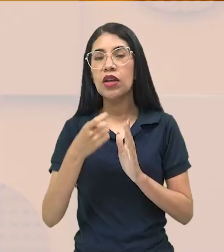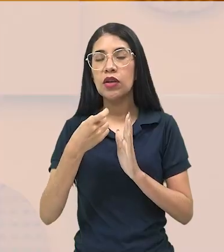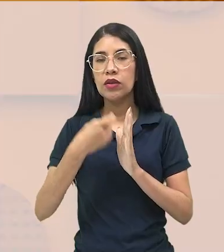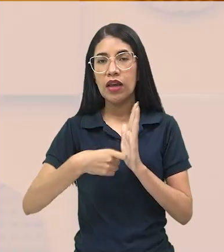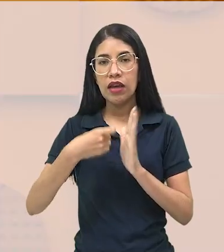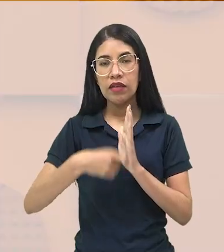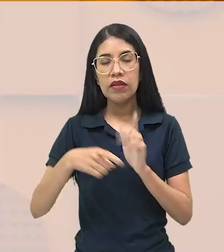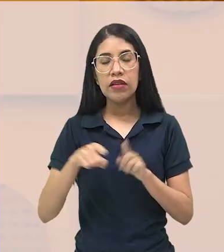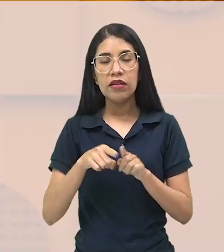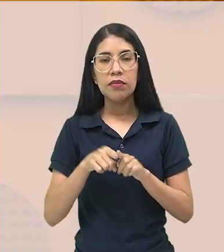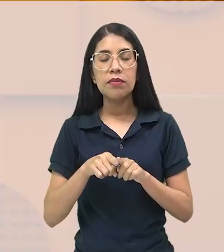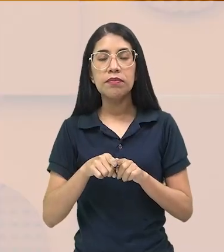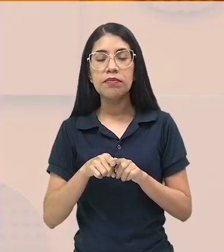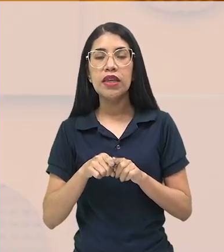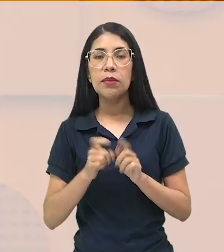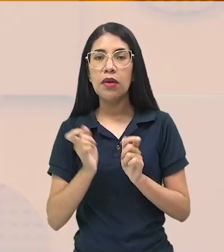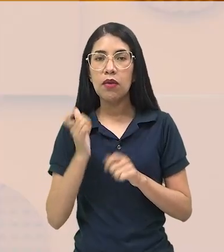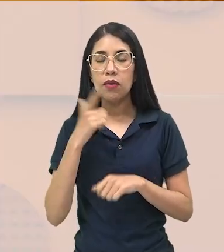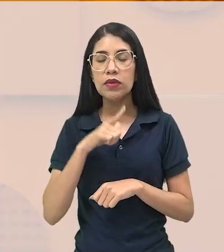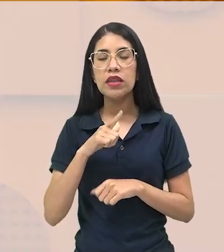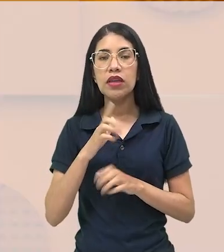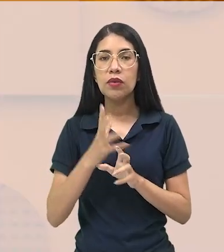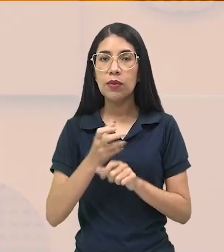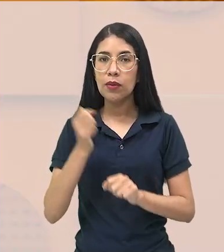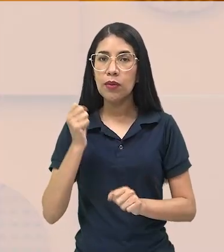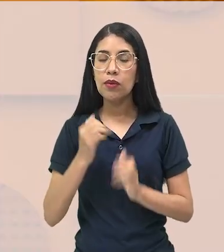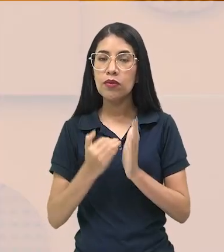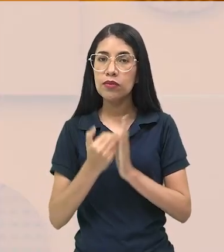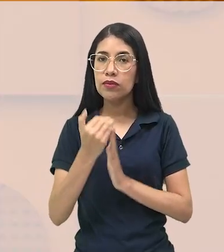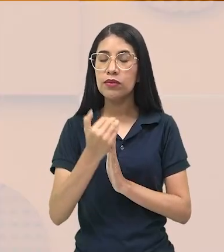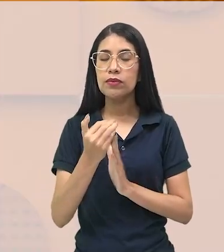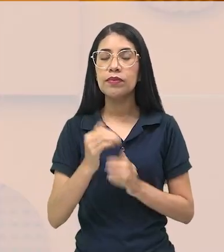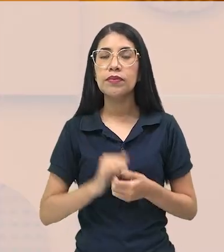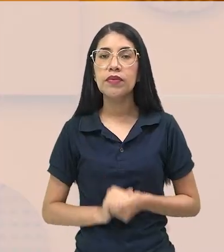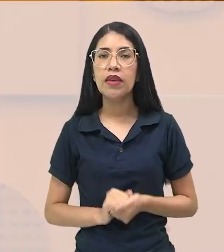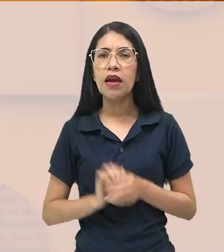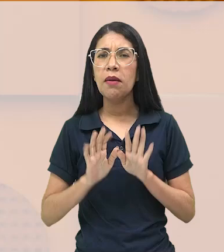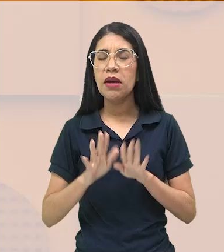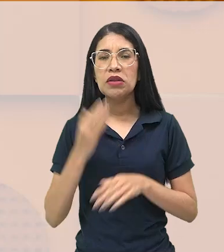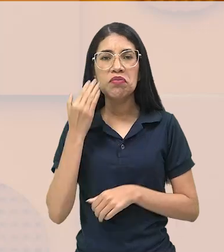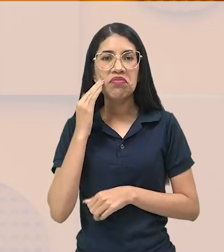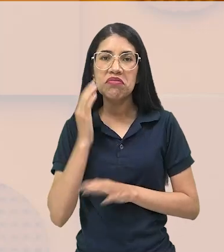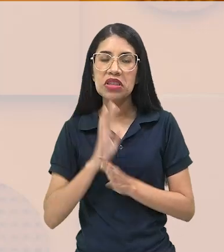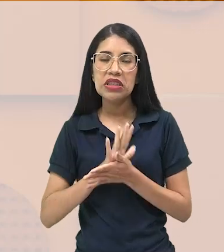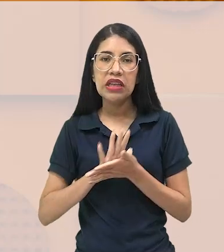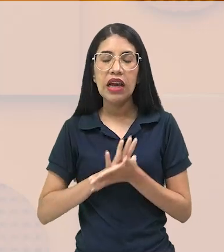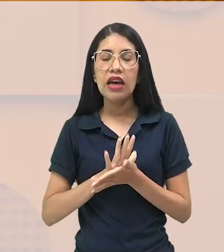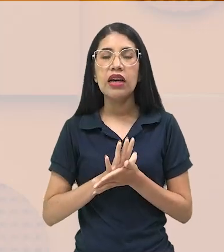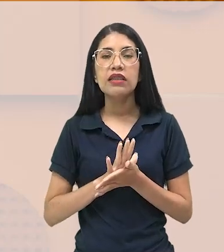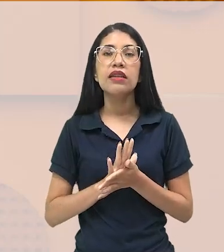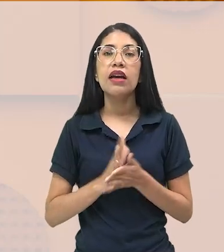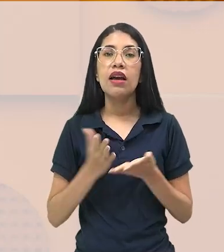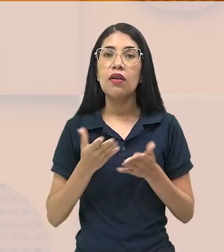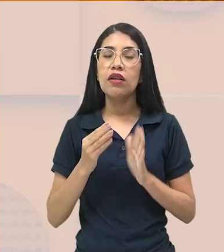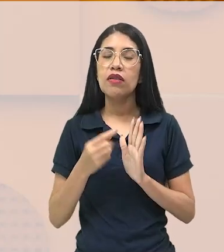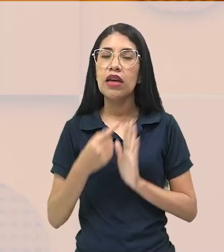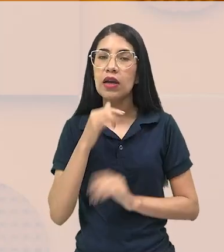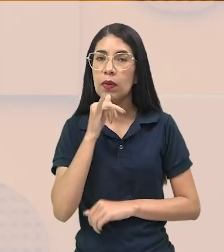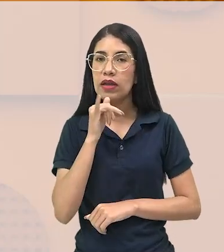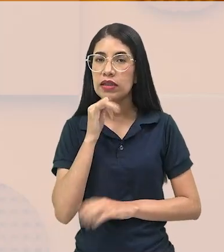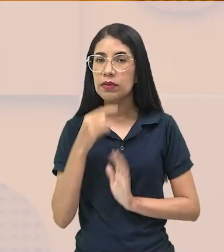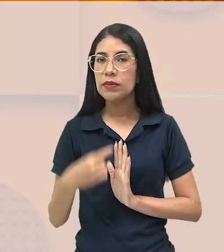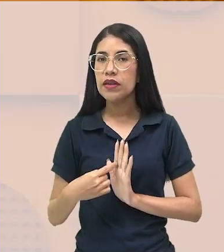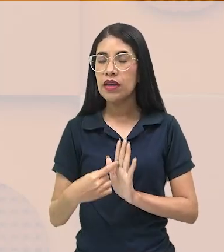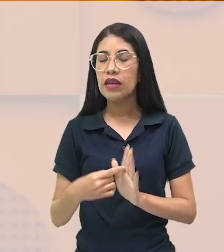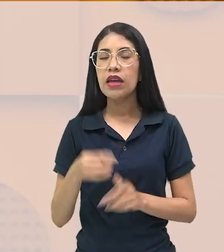um custo menor e aumentar a sua margem de lucro. Professor, falando assim não deu para eu compreender direitinho, né? Então vamos a um exemplo